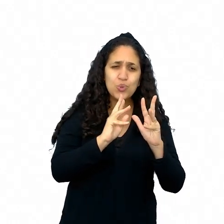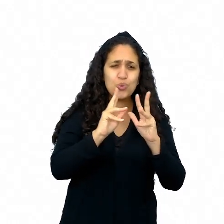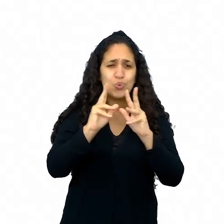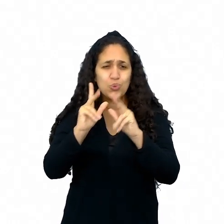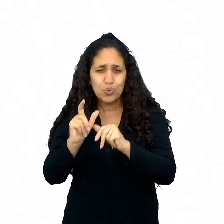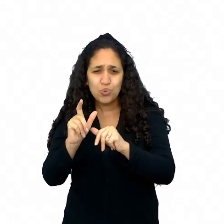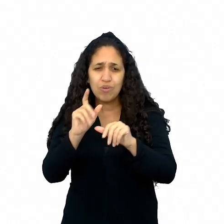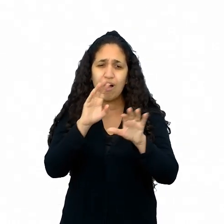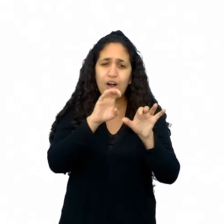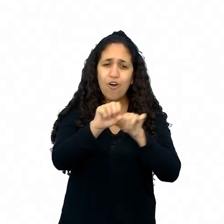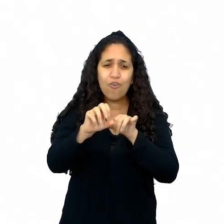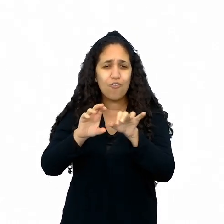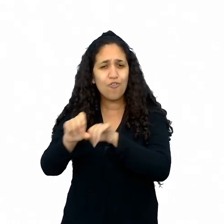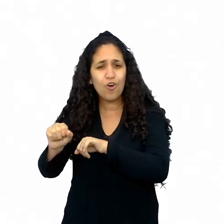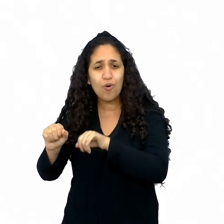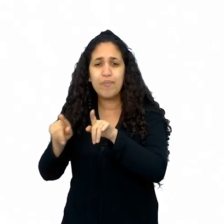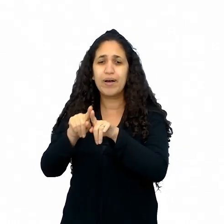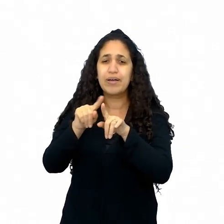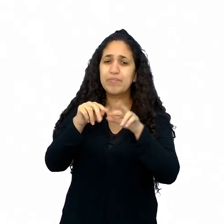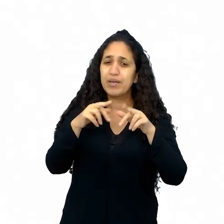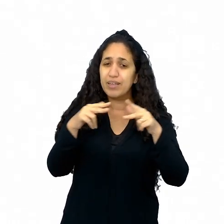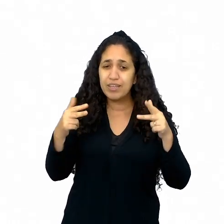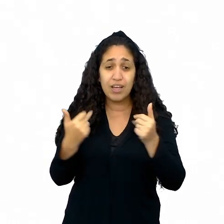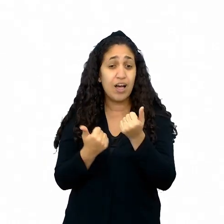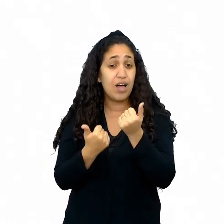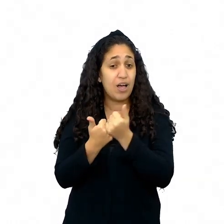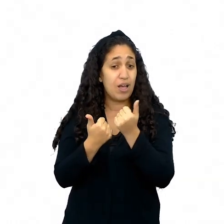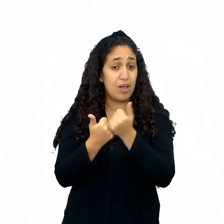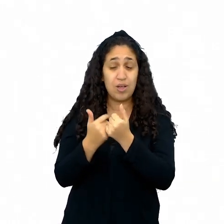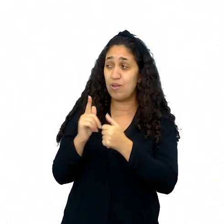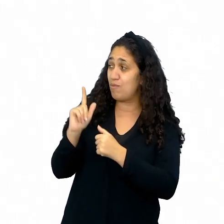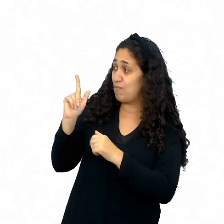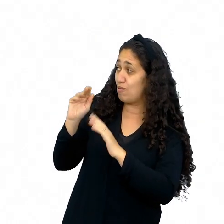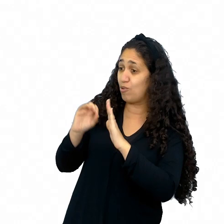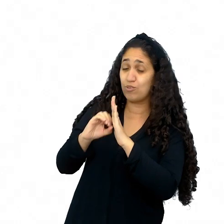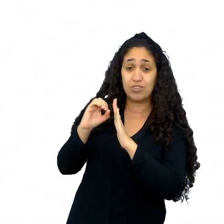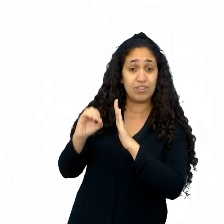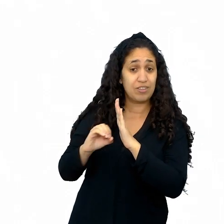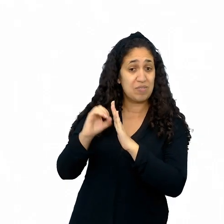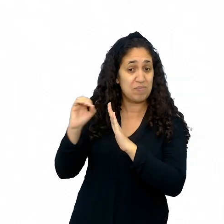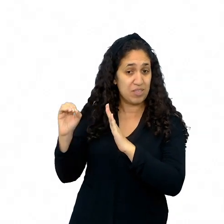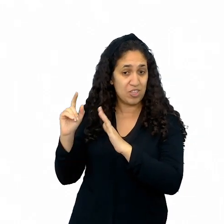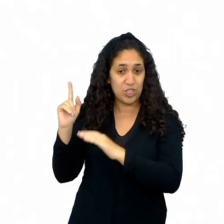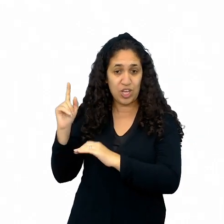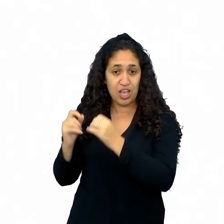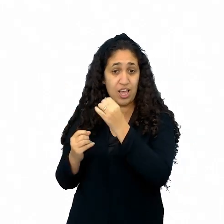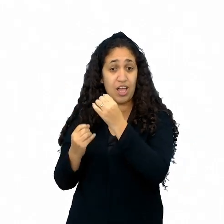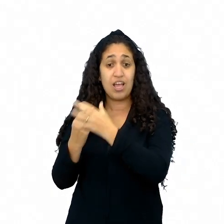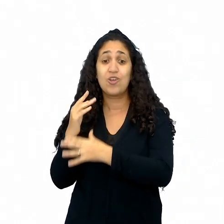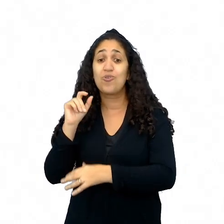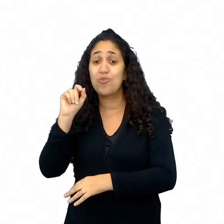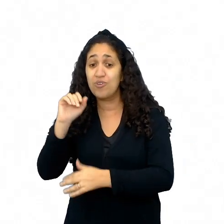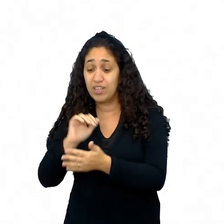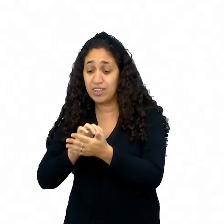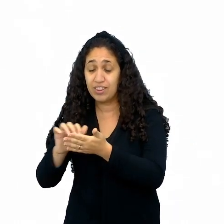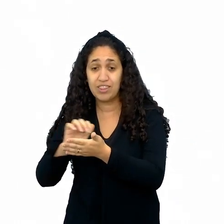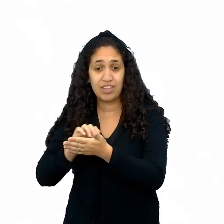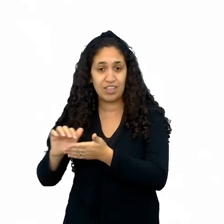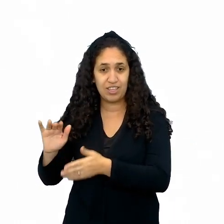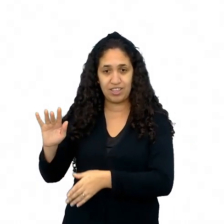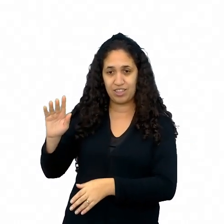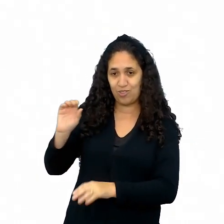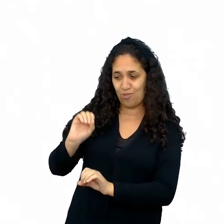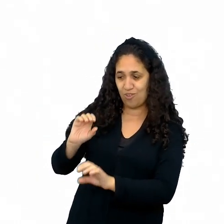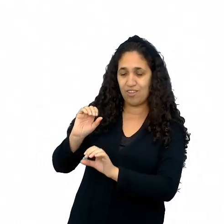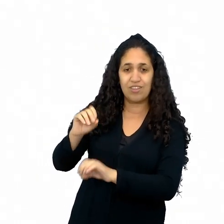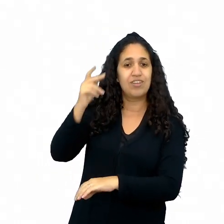de apoio aí disponibilizado, então. O centro de mídias, não é? Criado pela Secretaria da Educação de